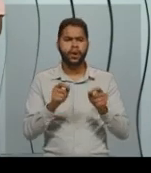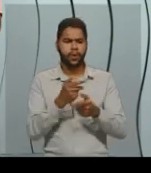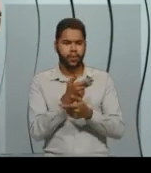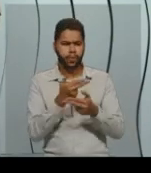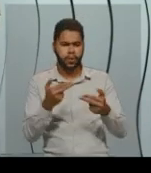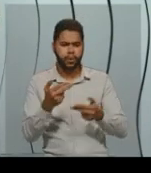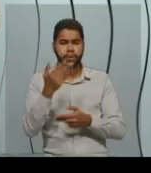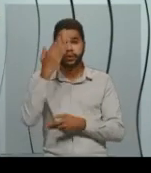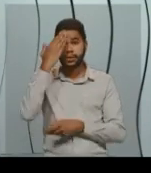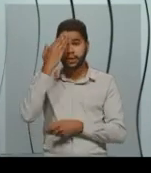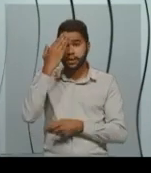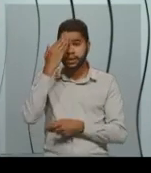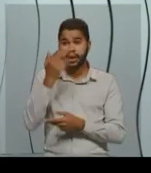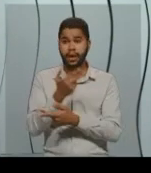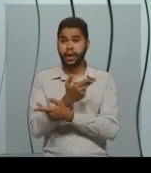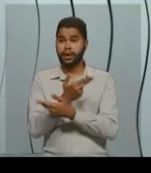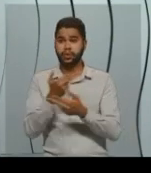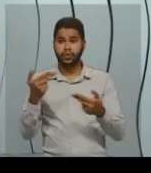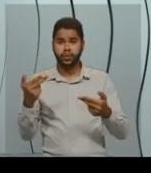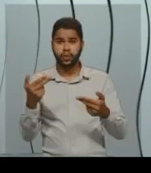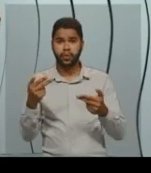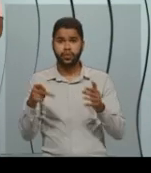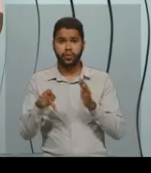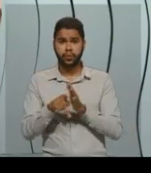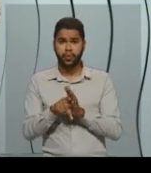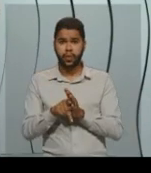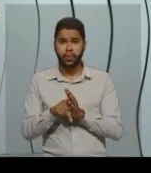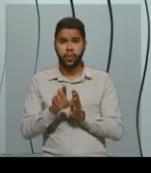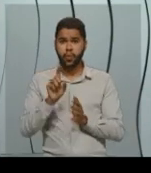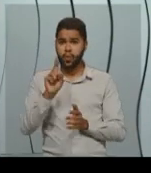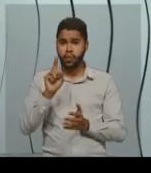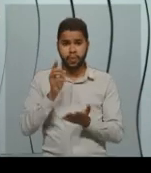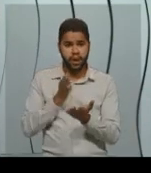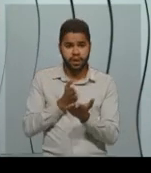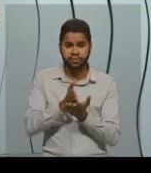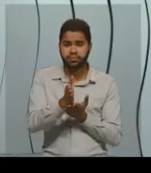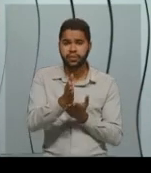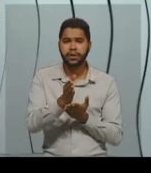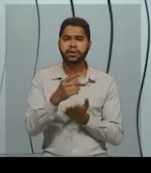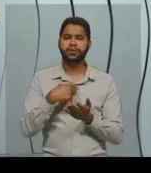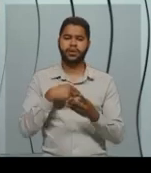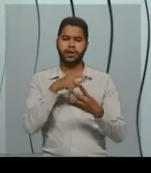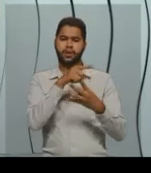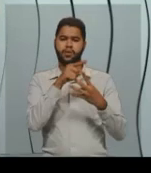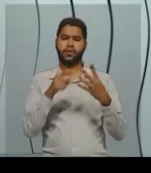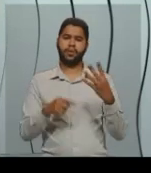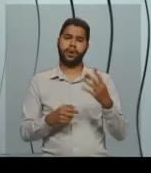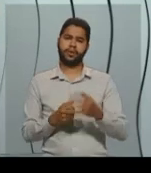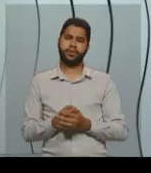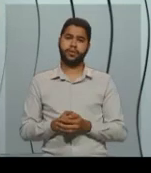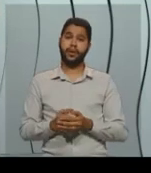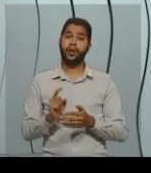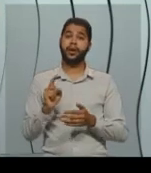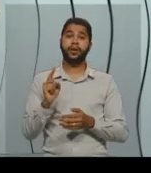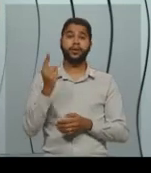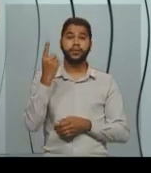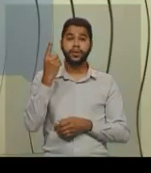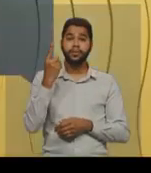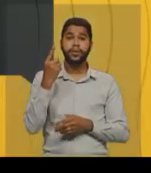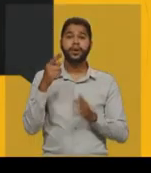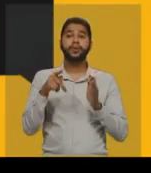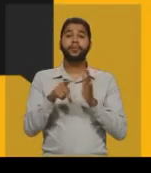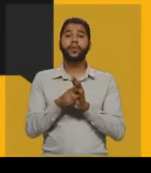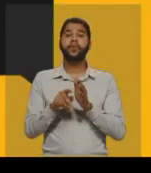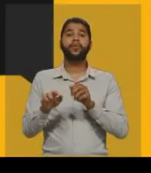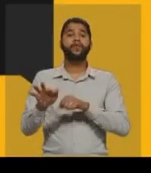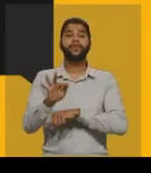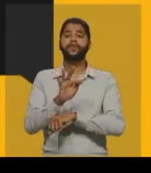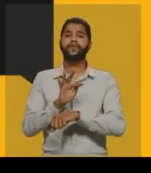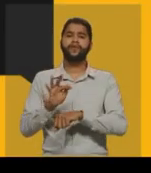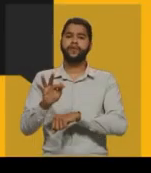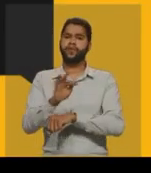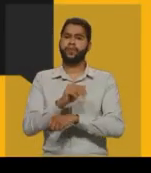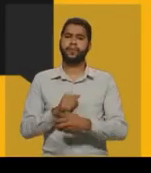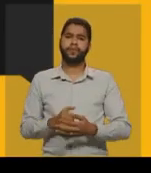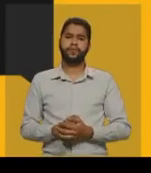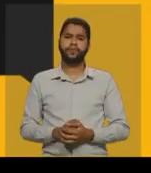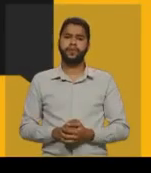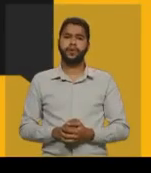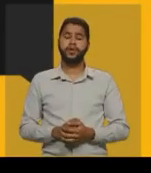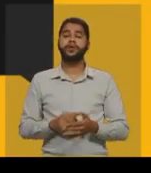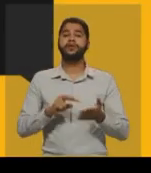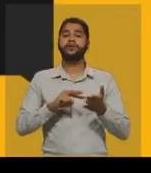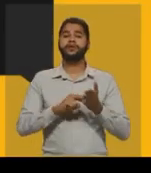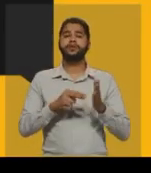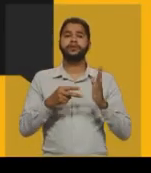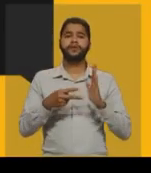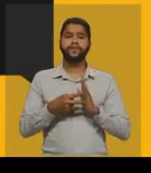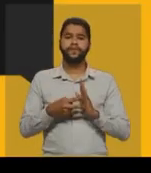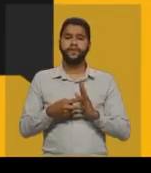tem que entender que as coisas não possuem uma causa apenas, possuem 4 causas. A primeira causa é a causa formal. Formal